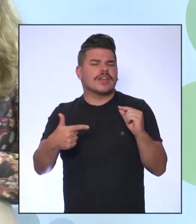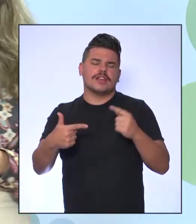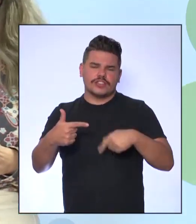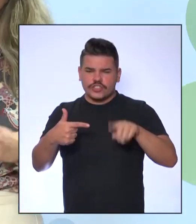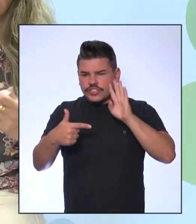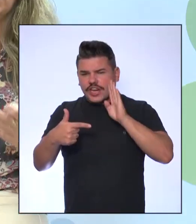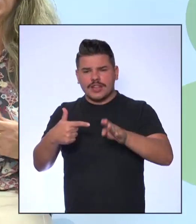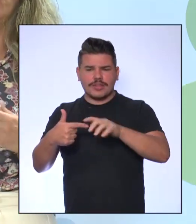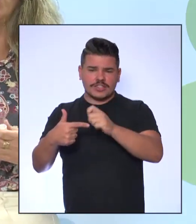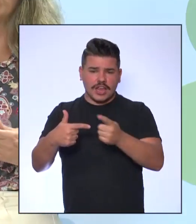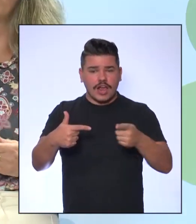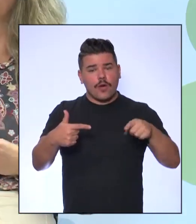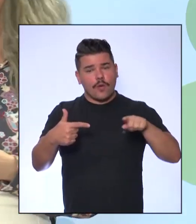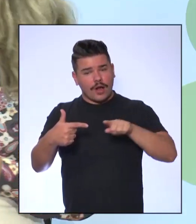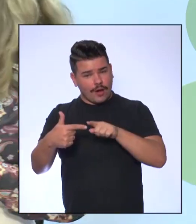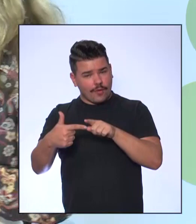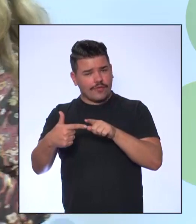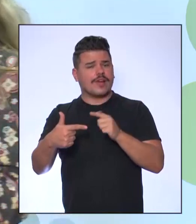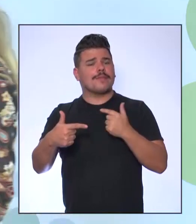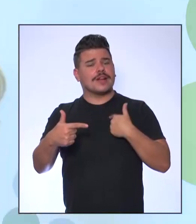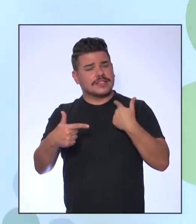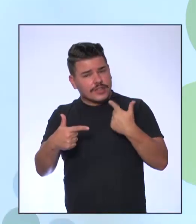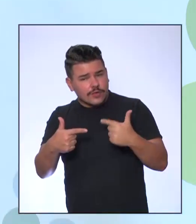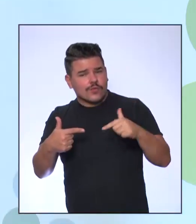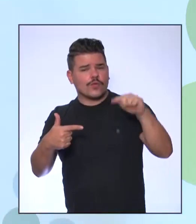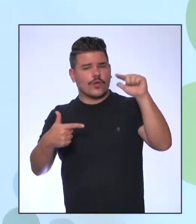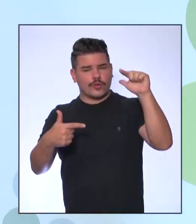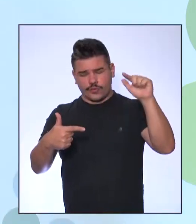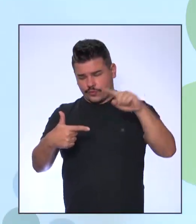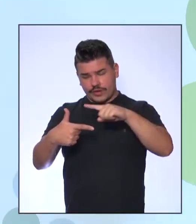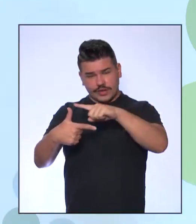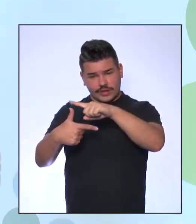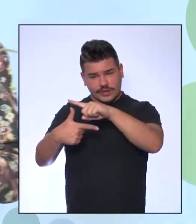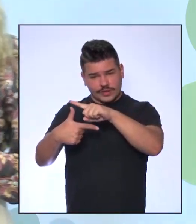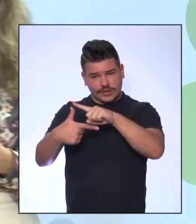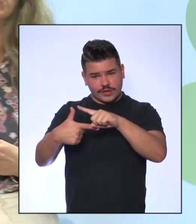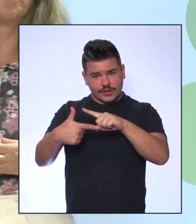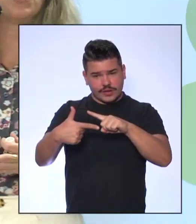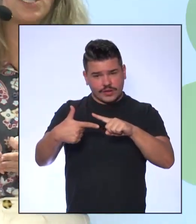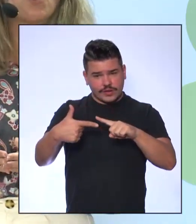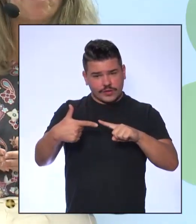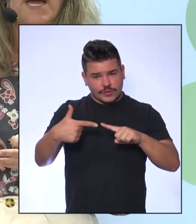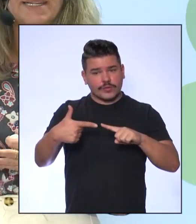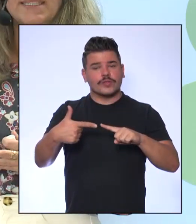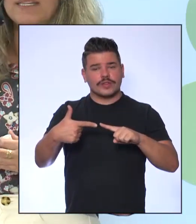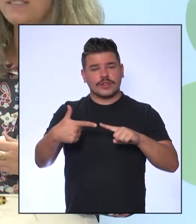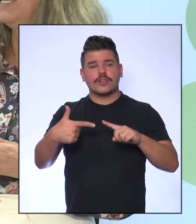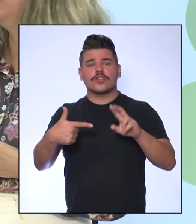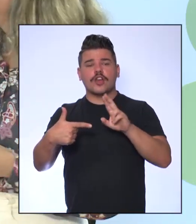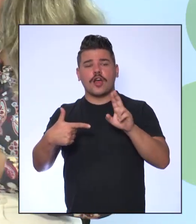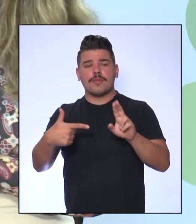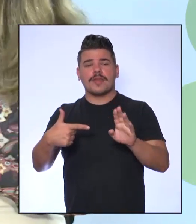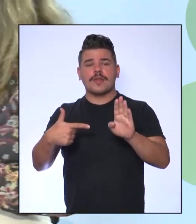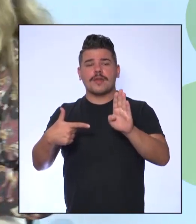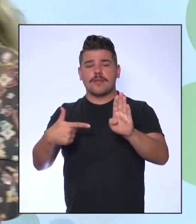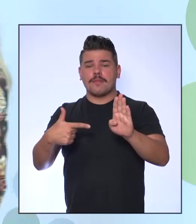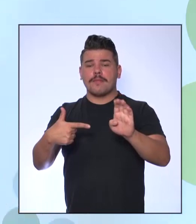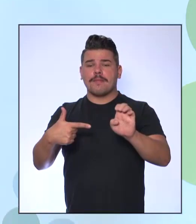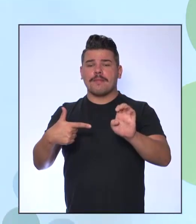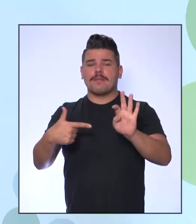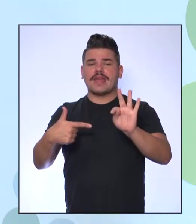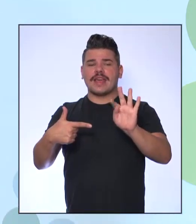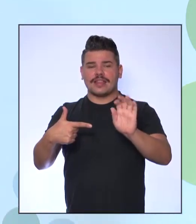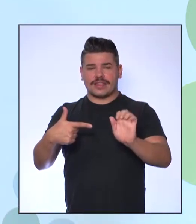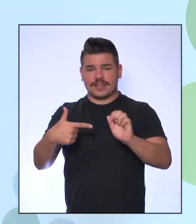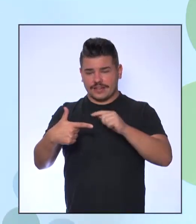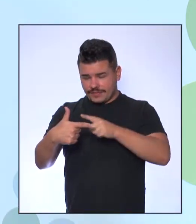alfa. Só que tem um outro ângulo aqui também na figura, que é o que eu chamei de ângulo beta, né? Para olhar para